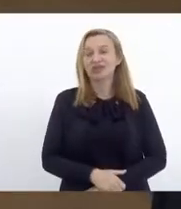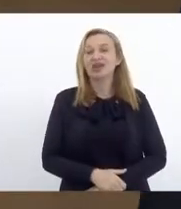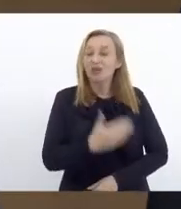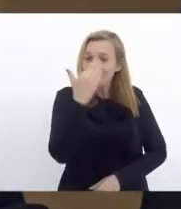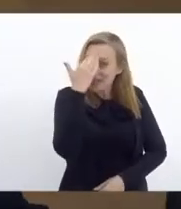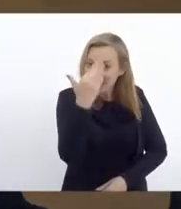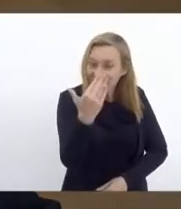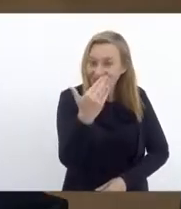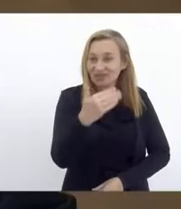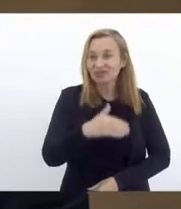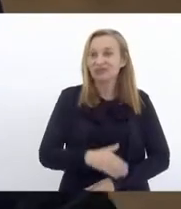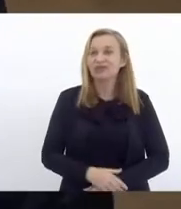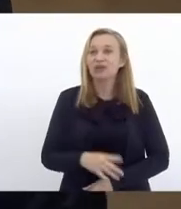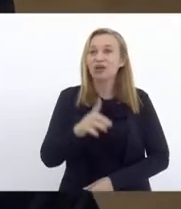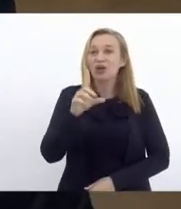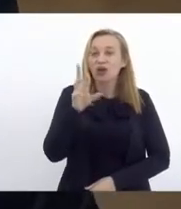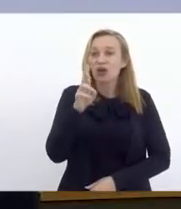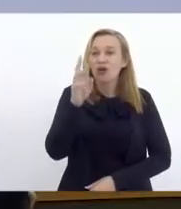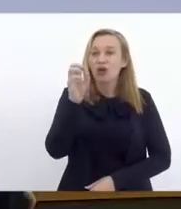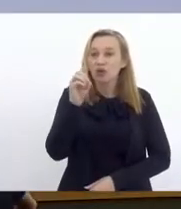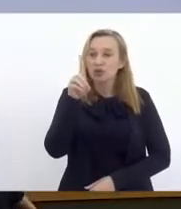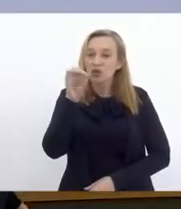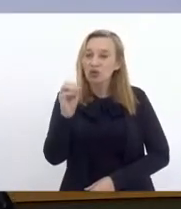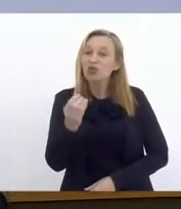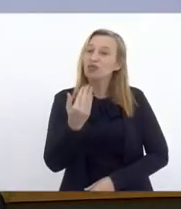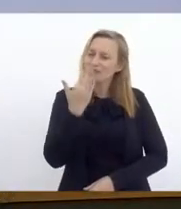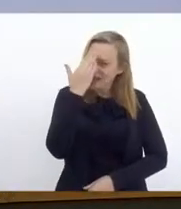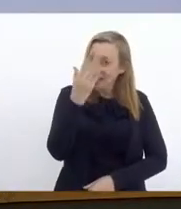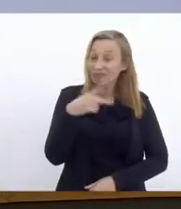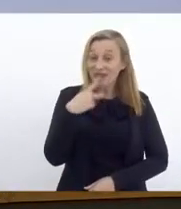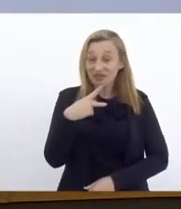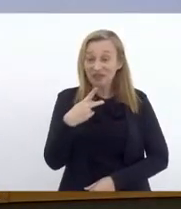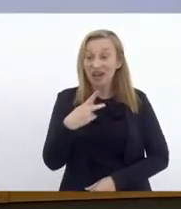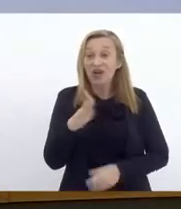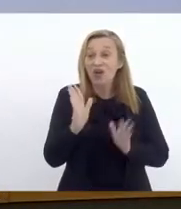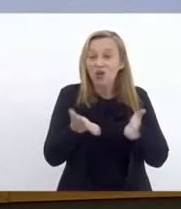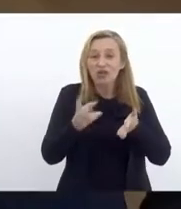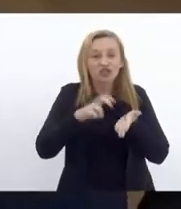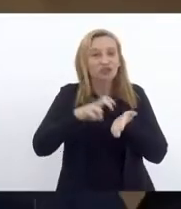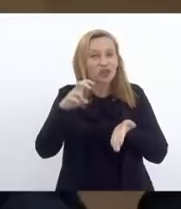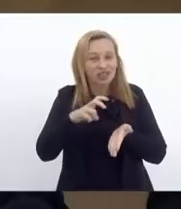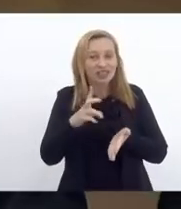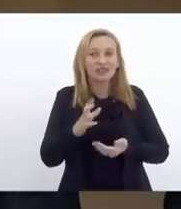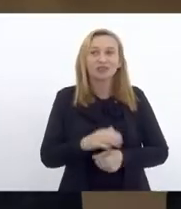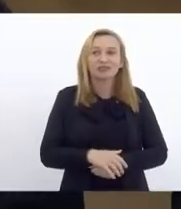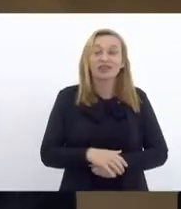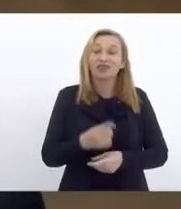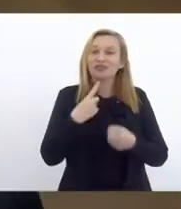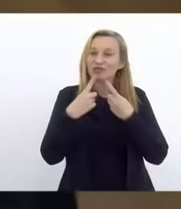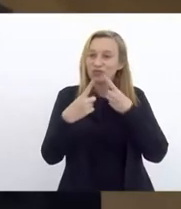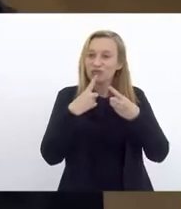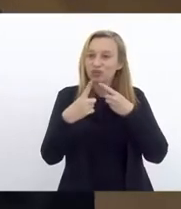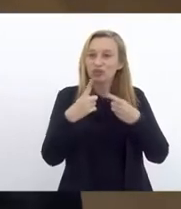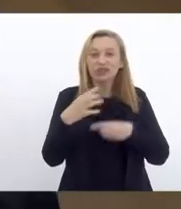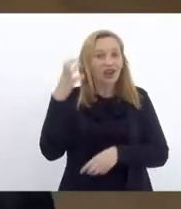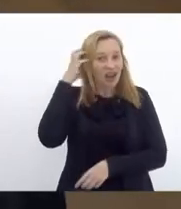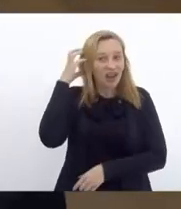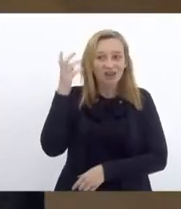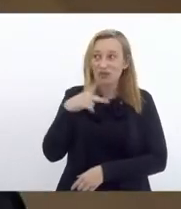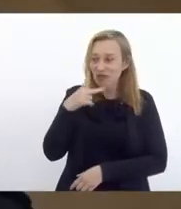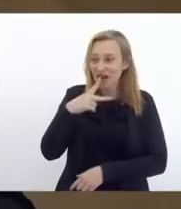Obrigado, Rodolfo, obrigado pelas palavras. Hoje pela manhã, ainda num debate na rádio, eu falava